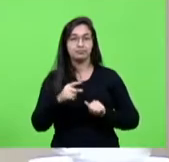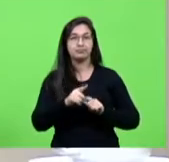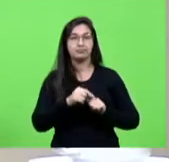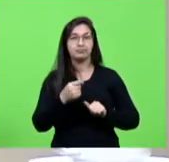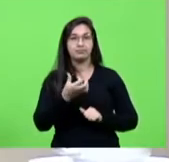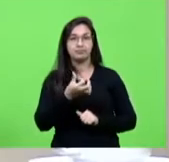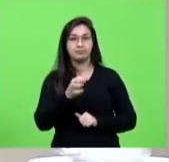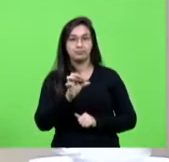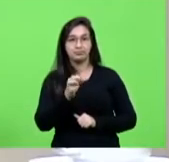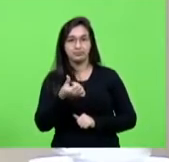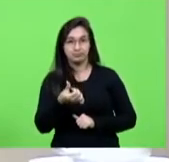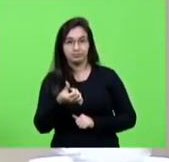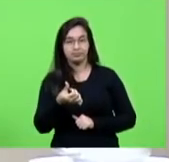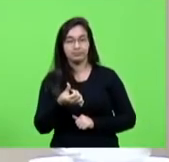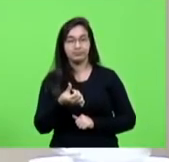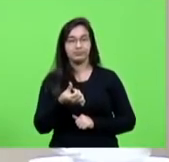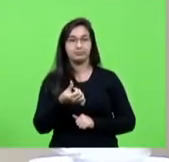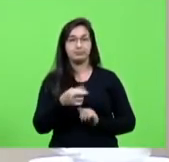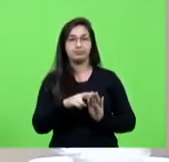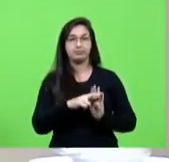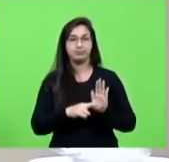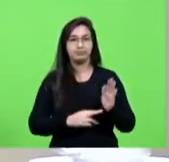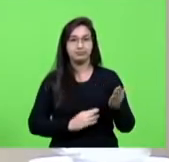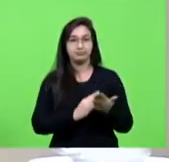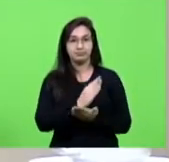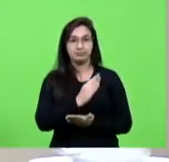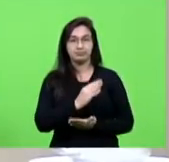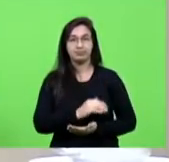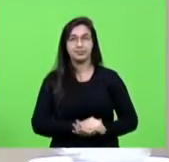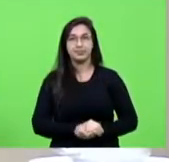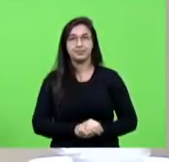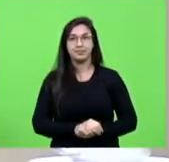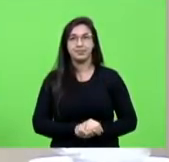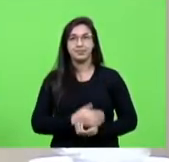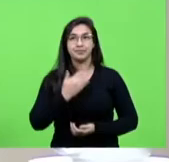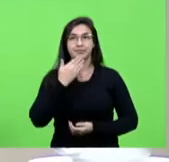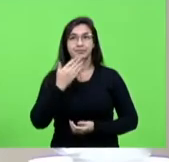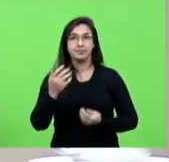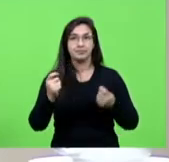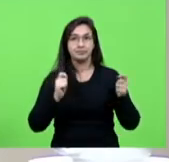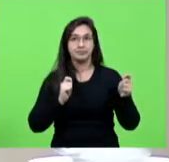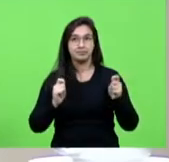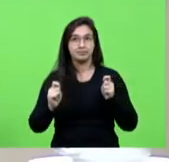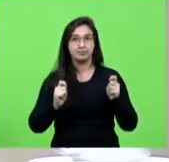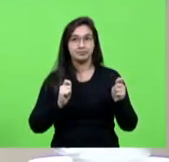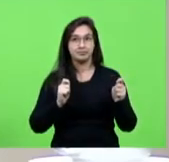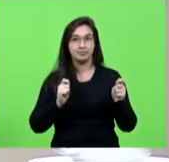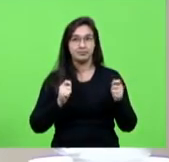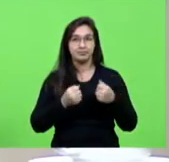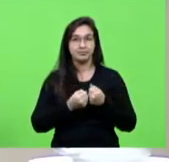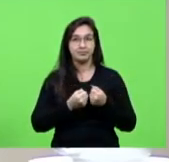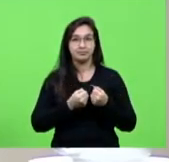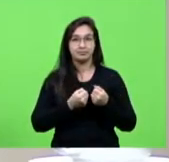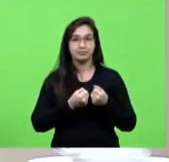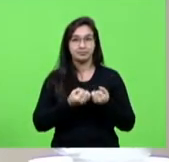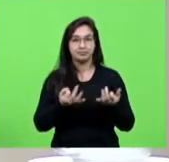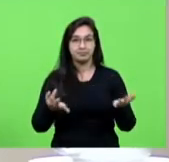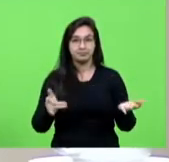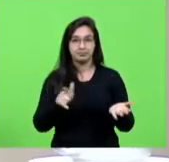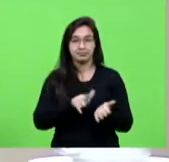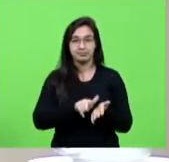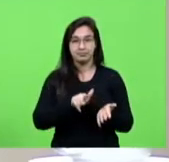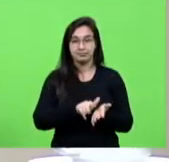Interno, dou-as por aprovadas. Solicito assessoria que proceda à distribuição de